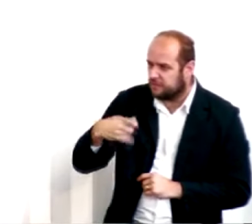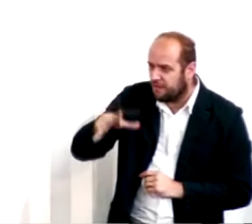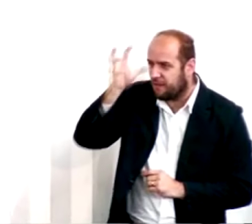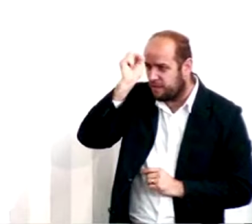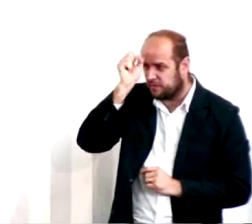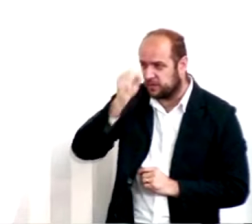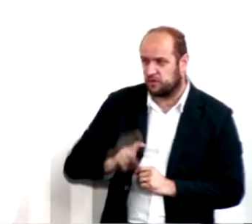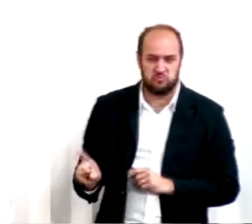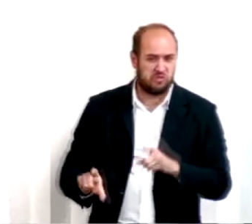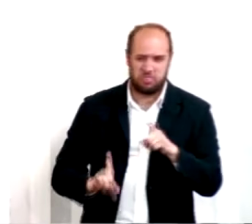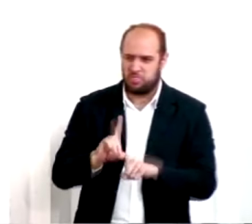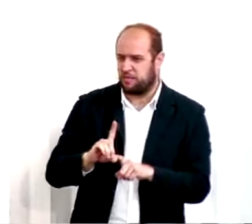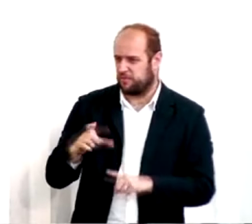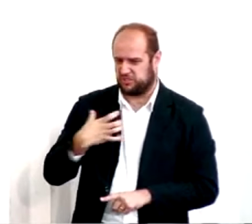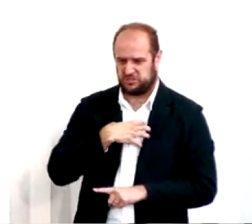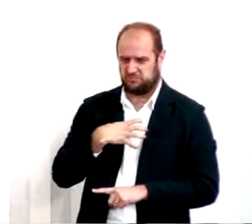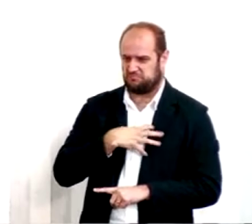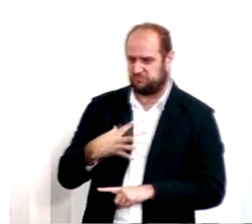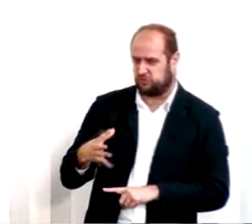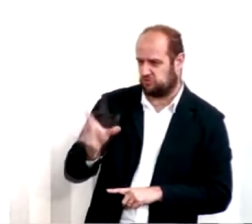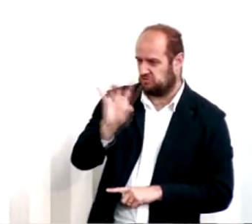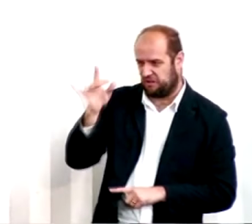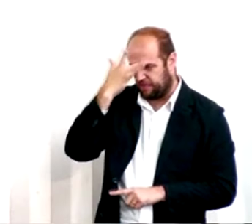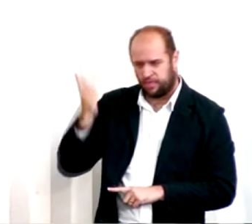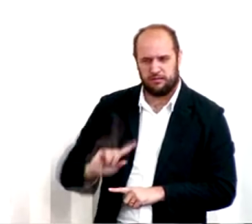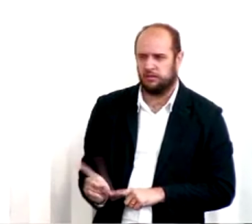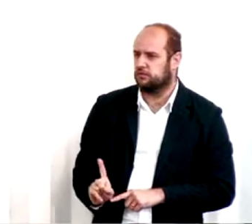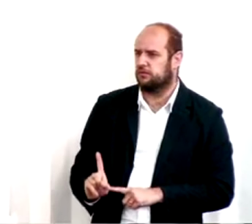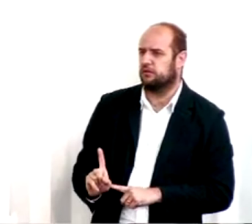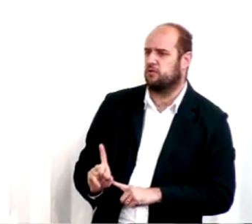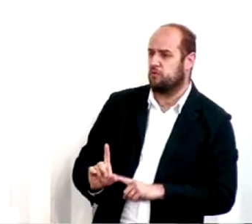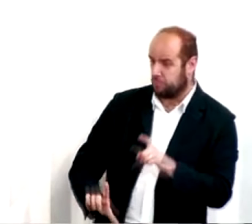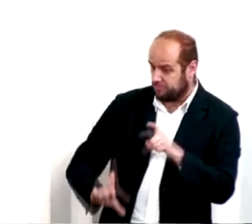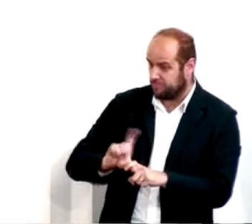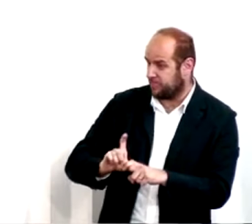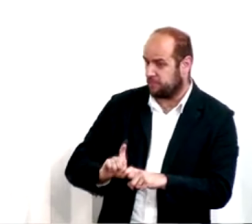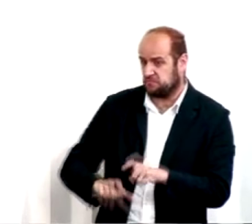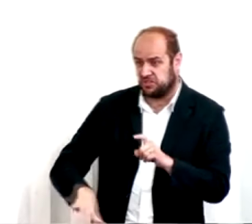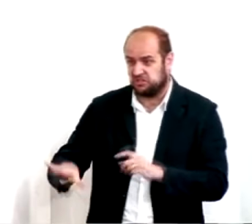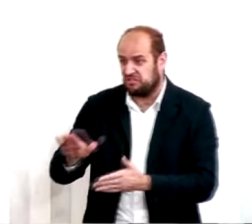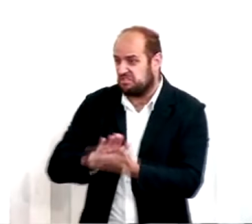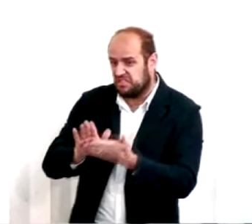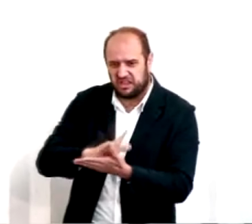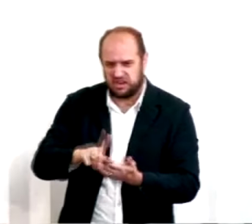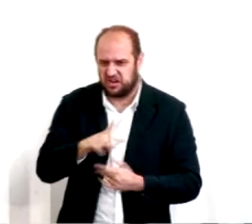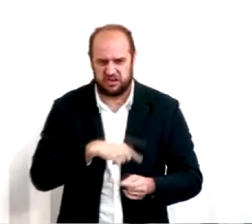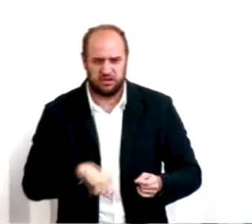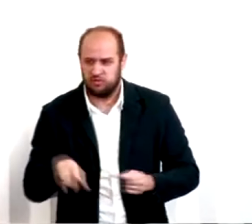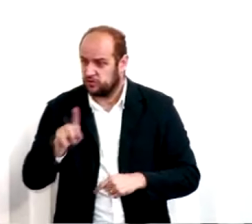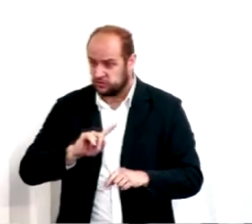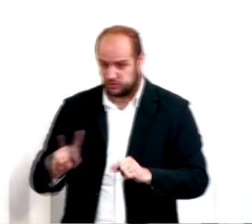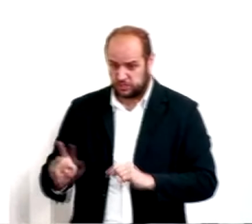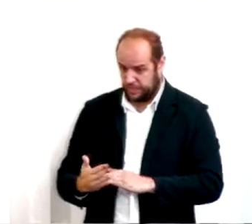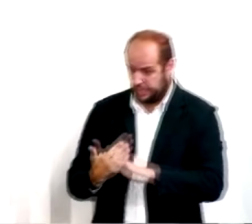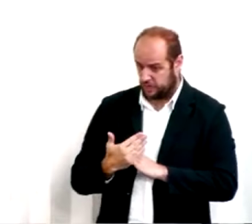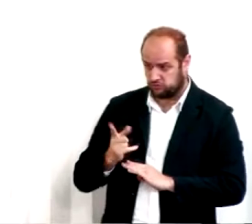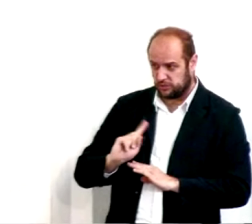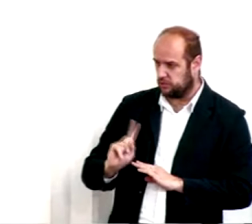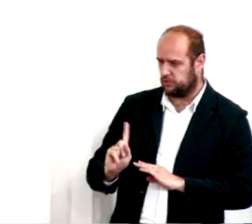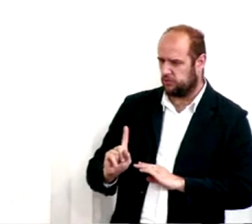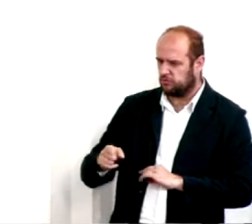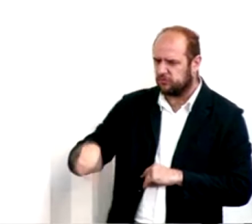saber que isso não depende de vocês Vocês precisam saber que eu não preciso de vocês Vocês não precisam nem me defender mas vocês precisam